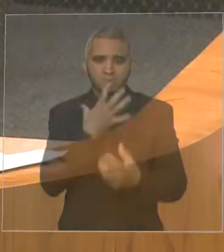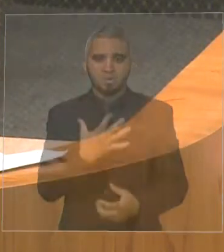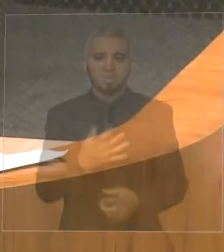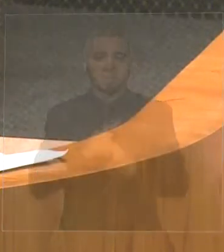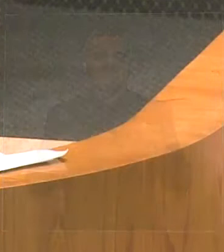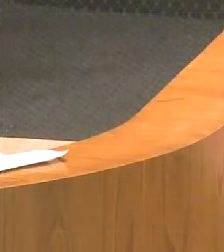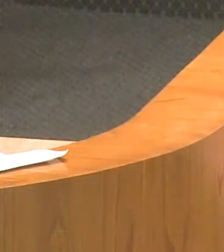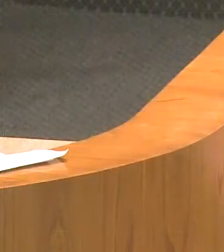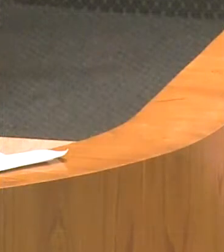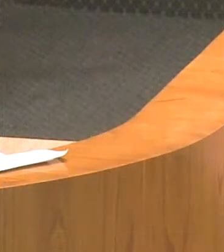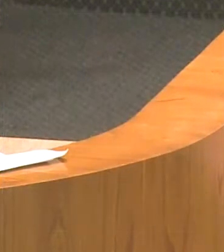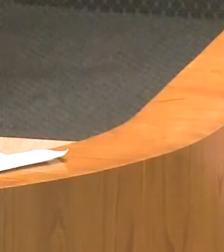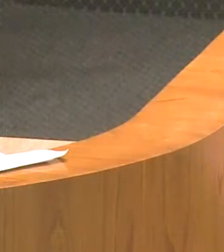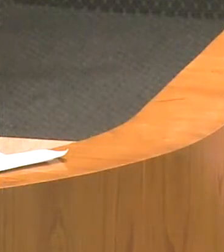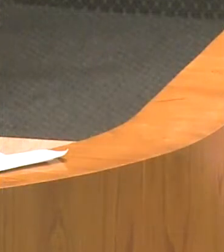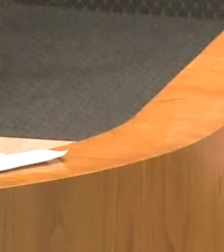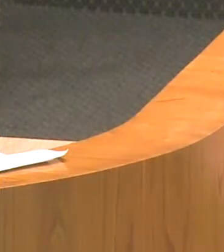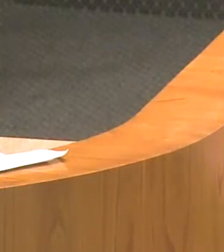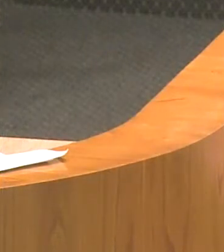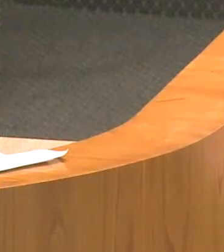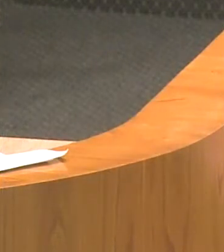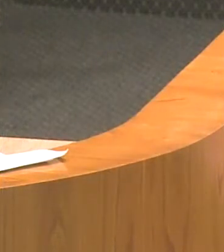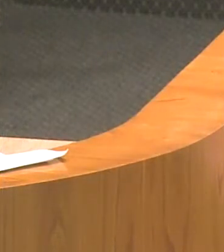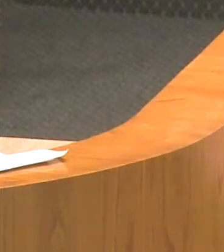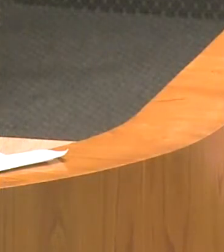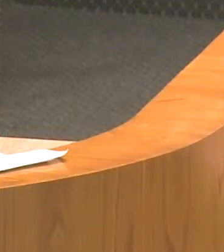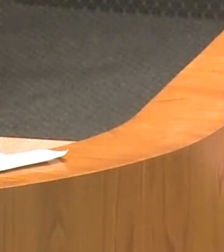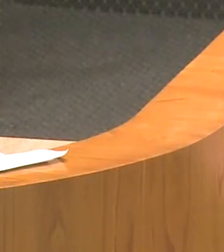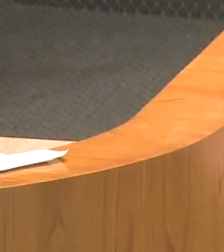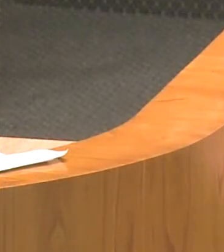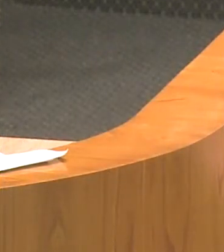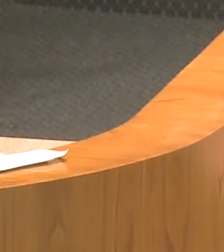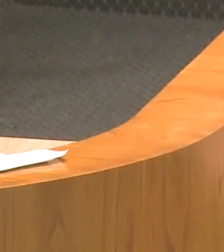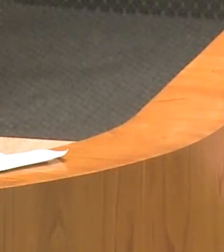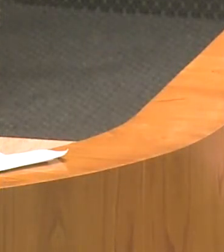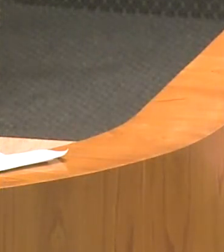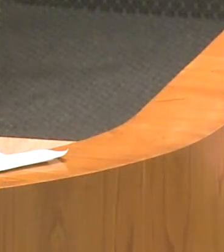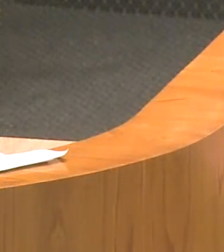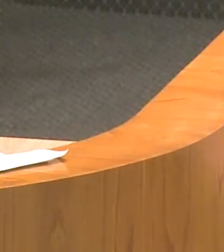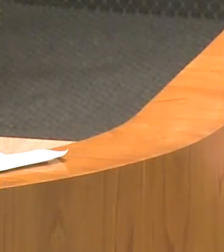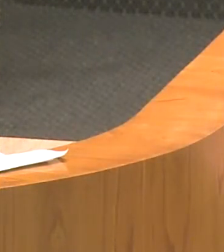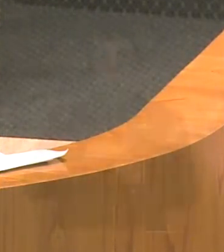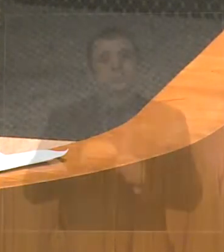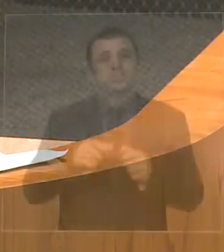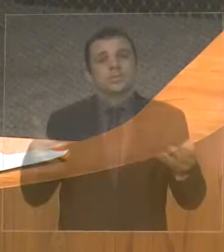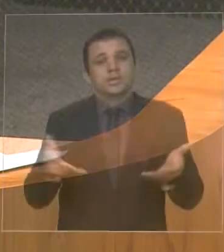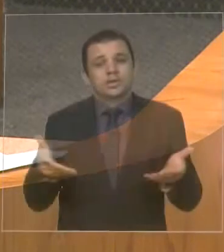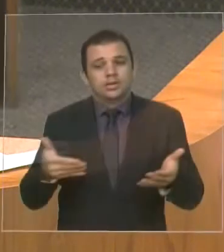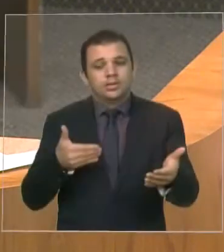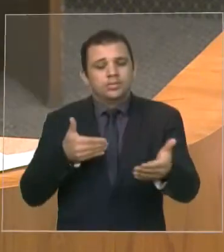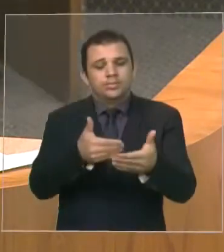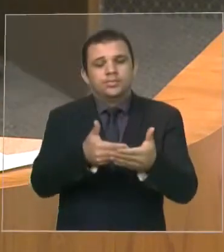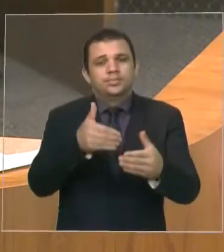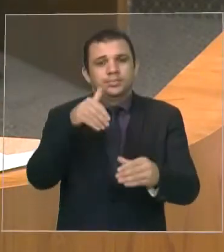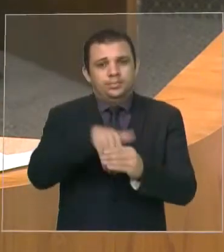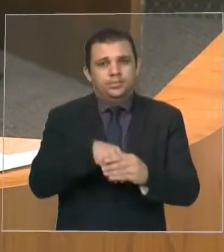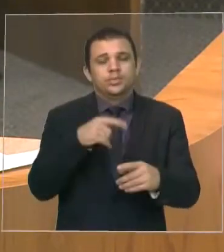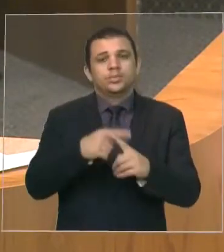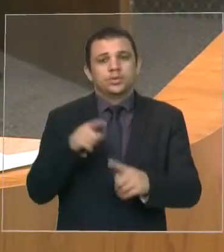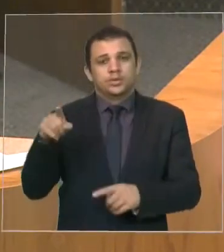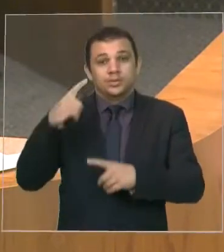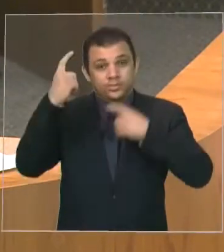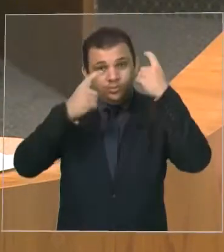Mas ele fez agora, perto das eleições, porque ele é preocupado com a opinião pública, ele sabe que ele está